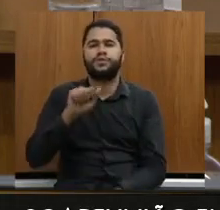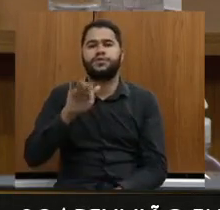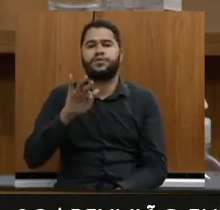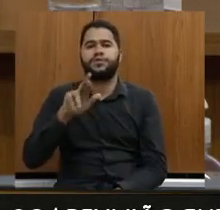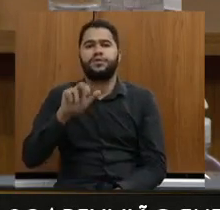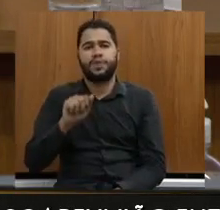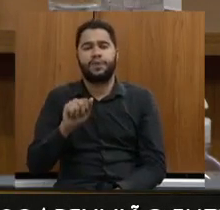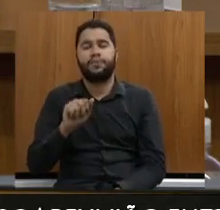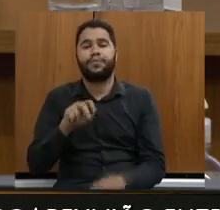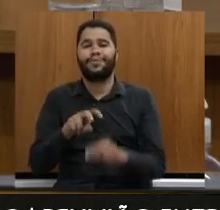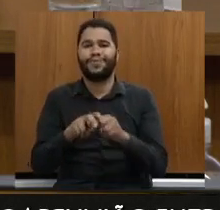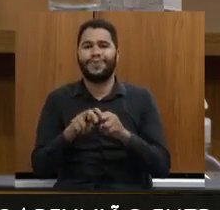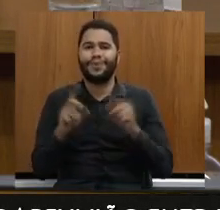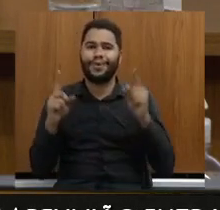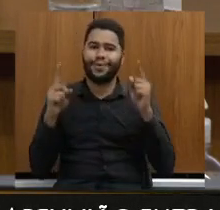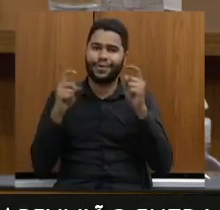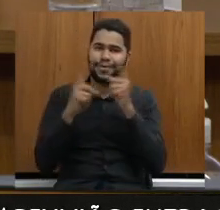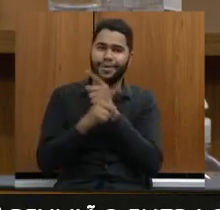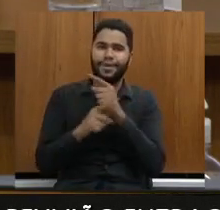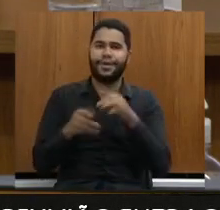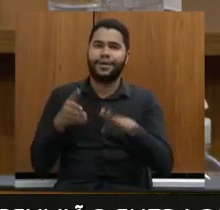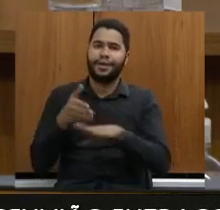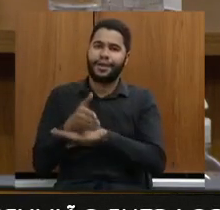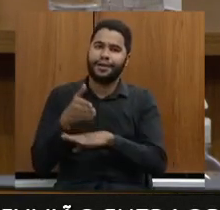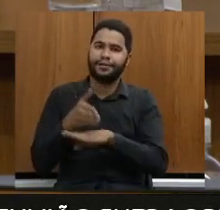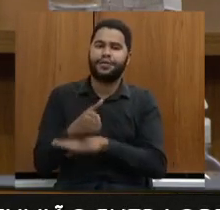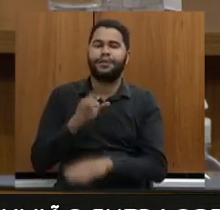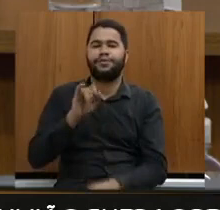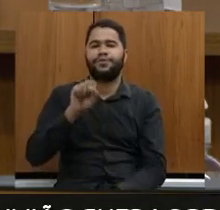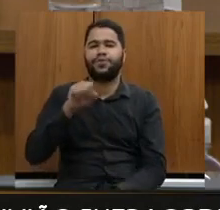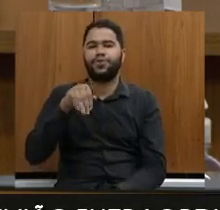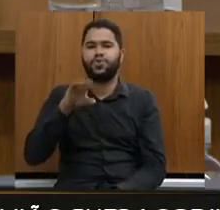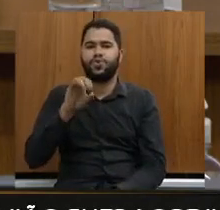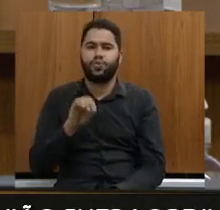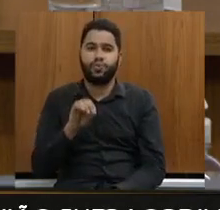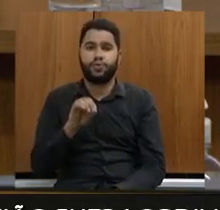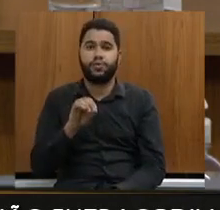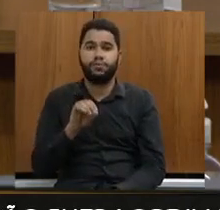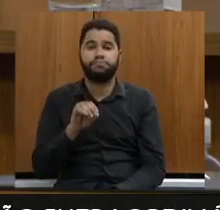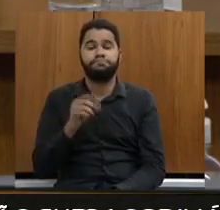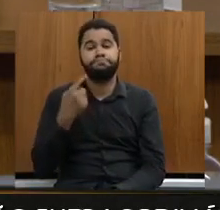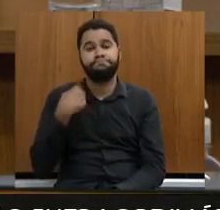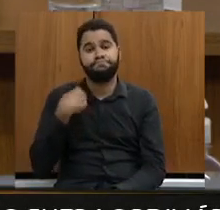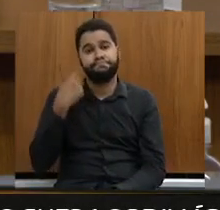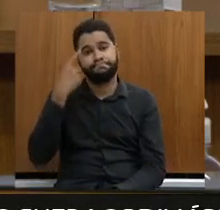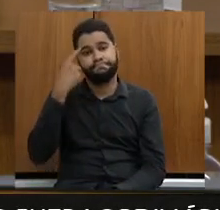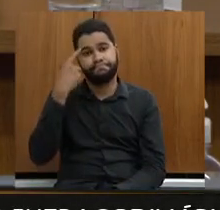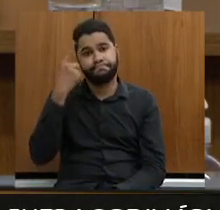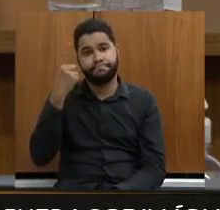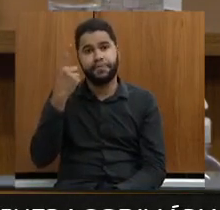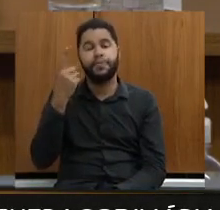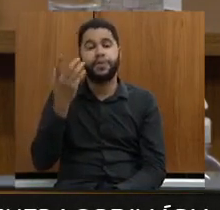grãos exatamente por essa dificuldade de acesso às insumos Oi e aí tá eu acho que isso vai